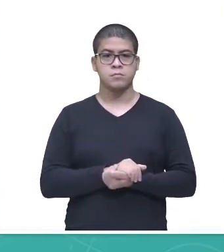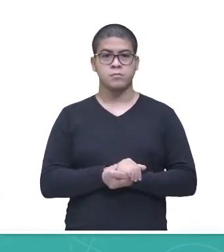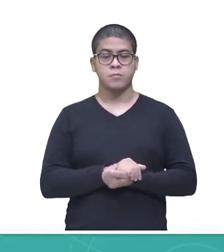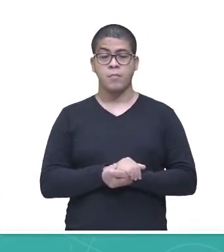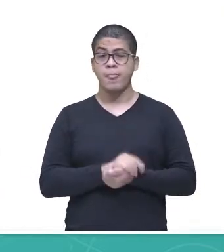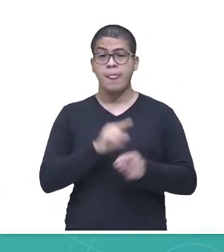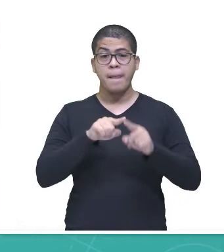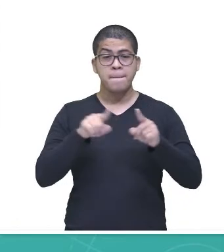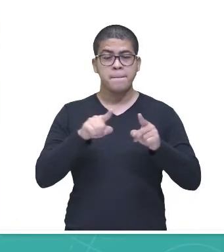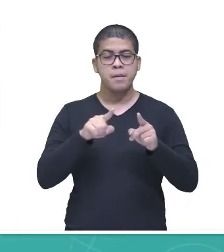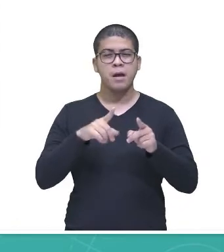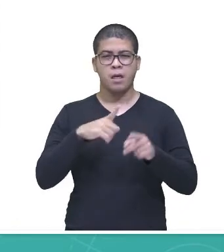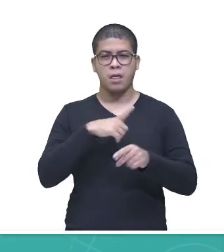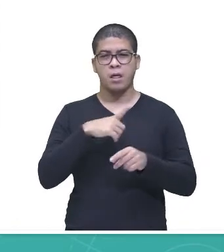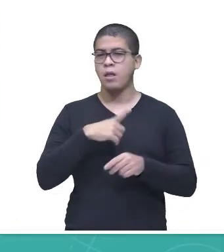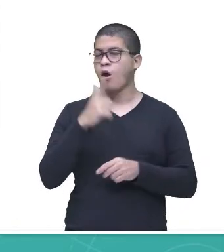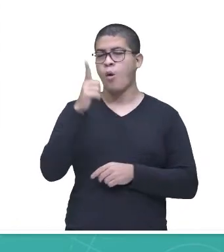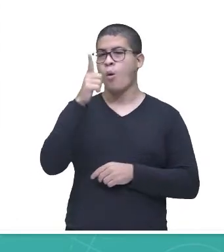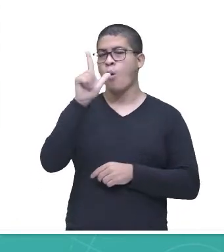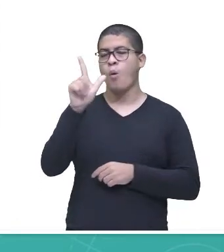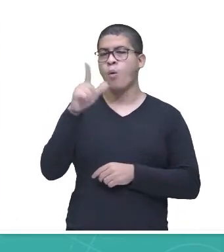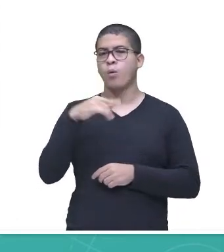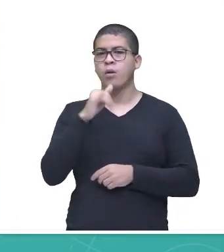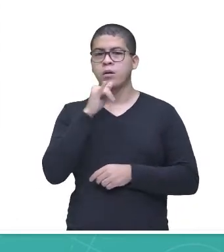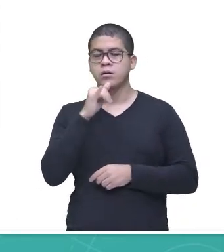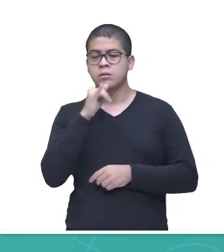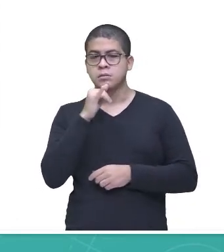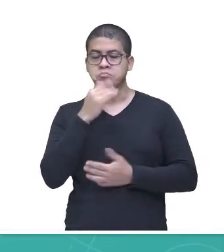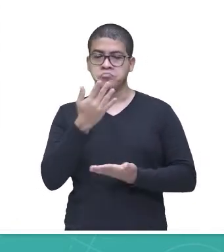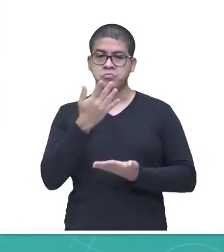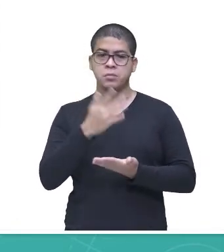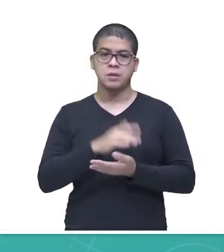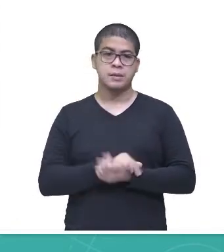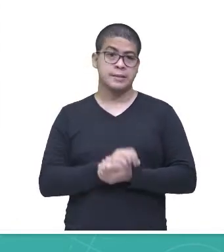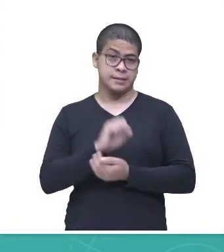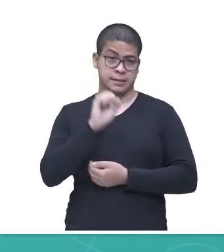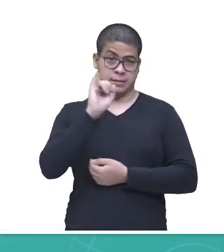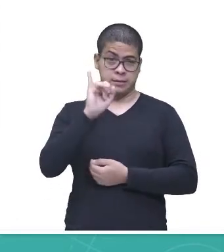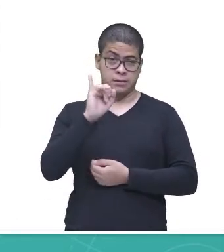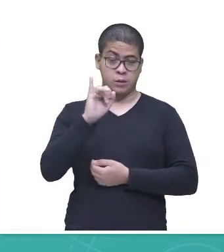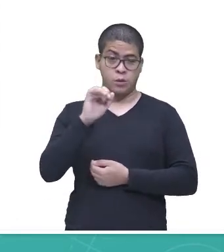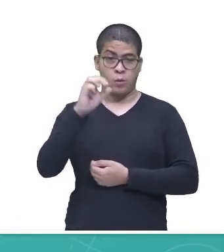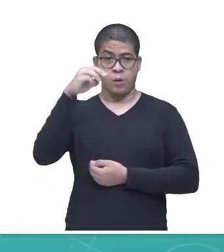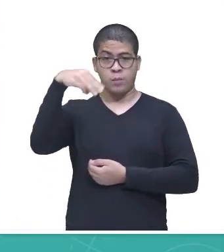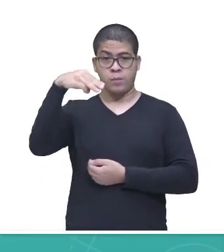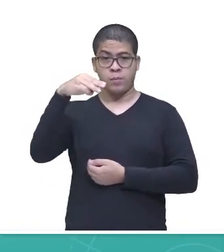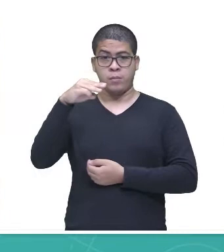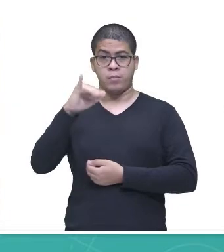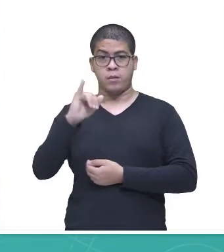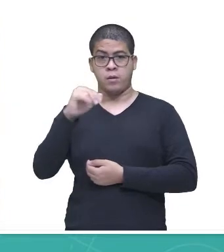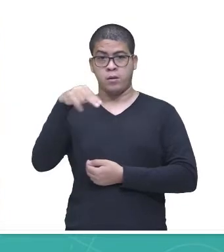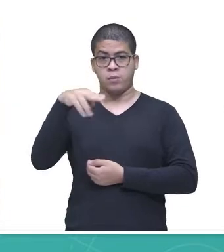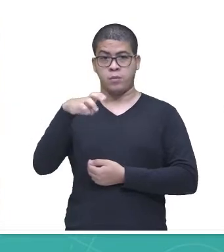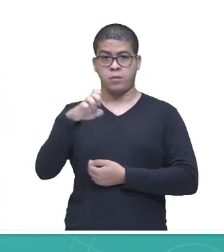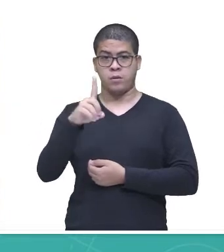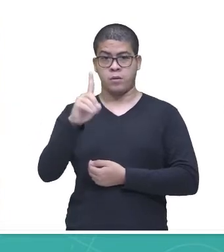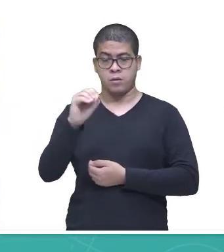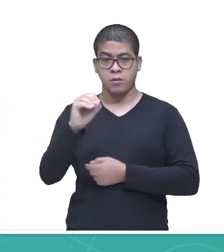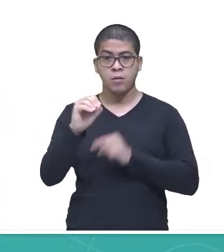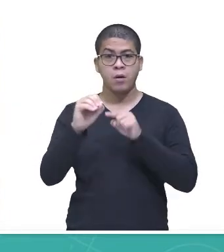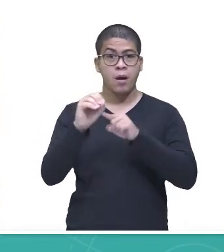Porém, a gente tem outra situação, quando o minuendo é menor do que